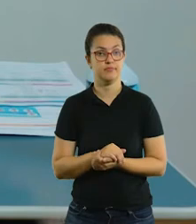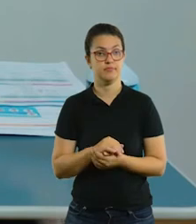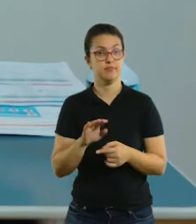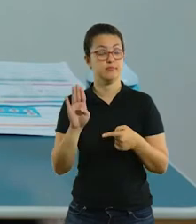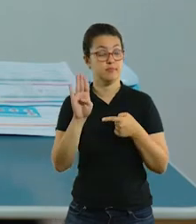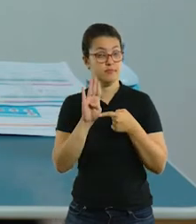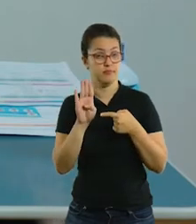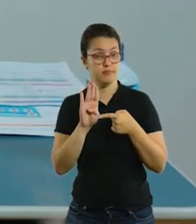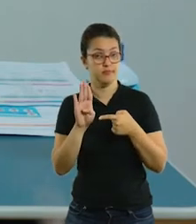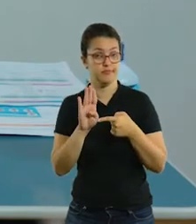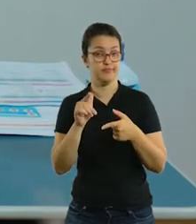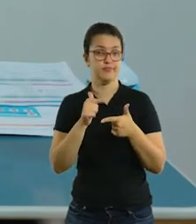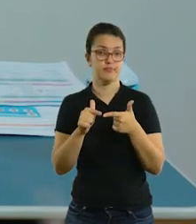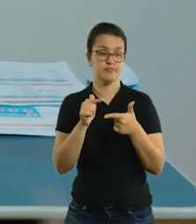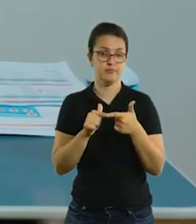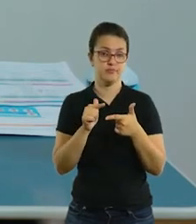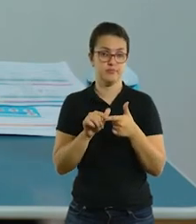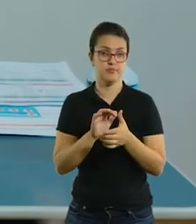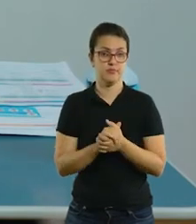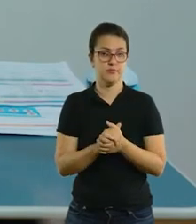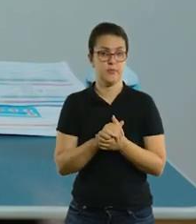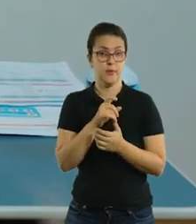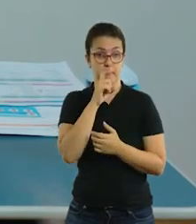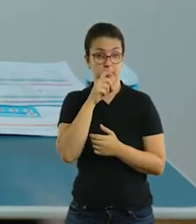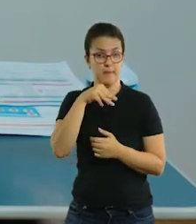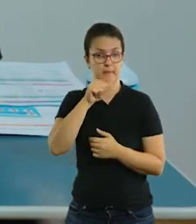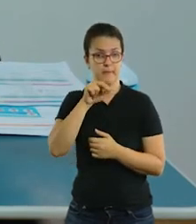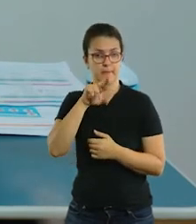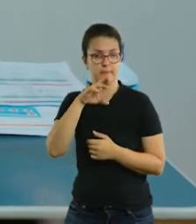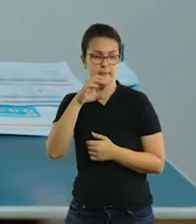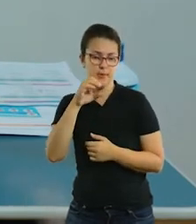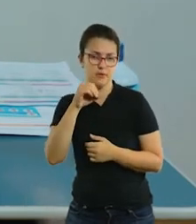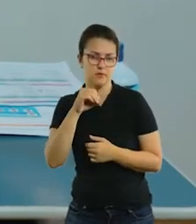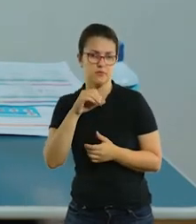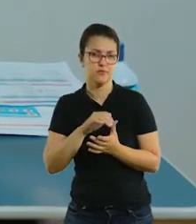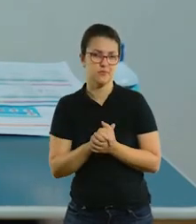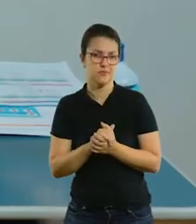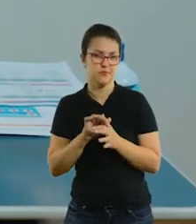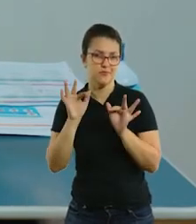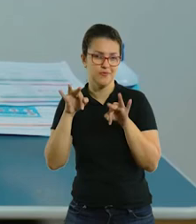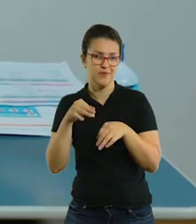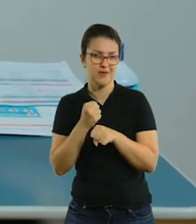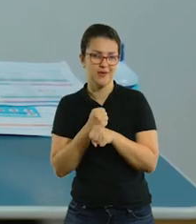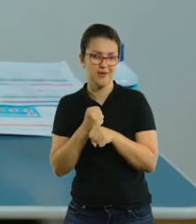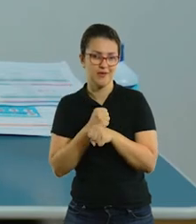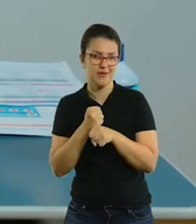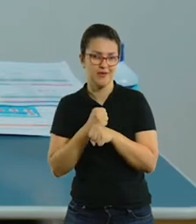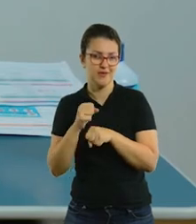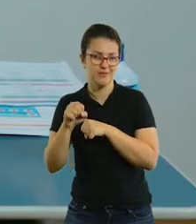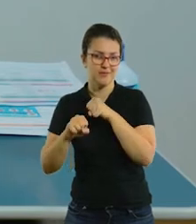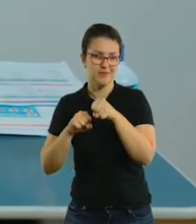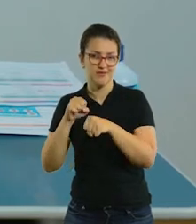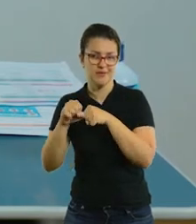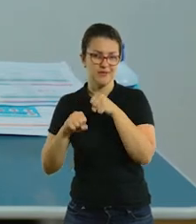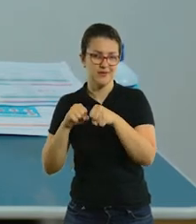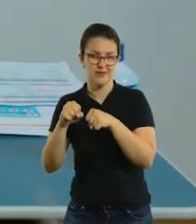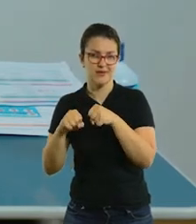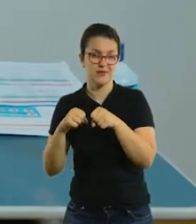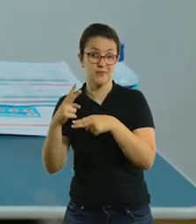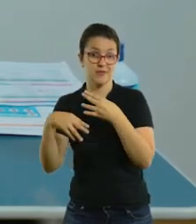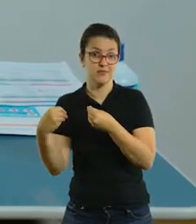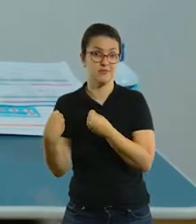Na B, no segundo problema, os pais de Marcos resolveram presenteá-lo no final do ano com uma bicicleta que